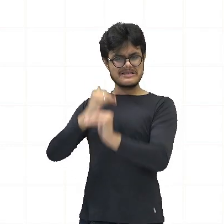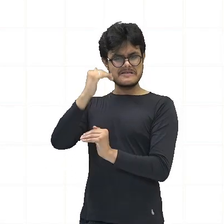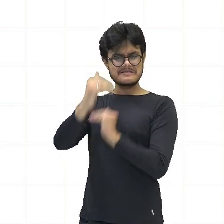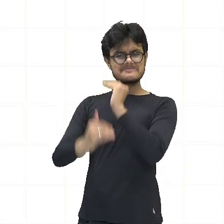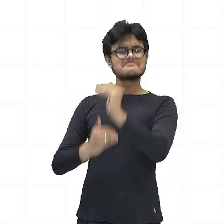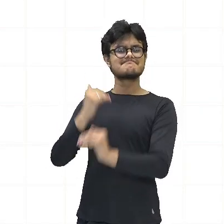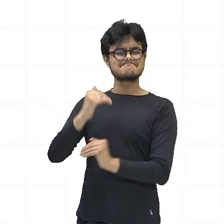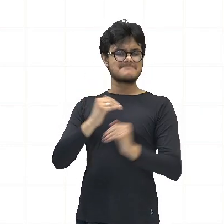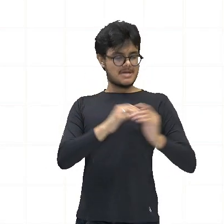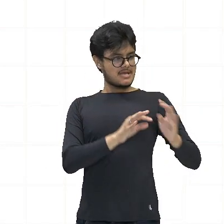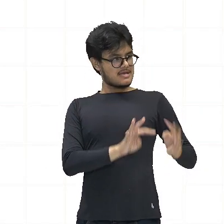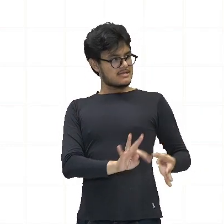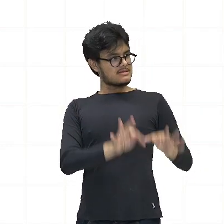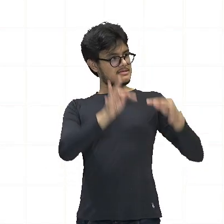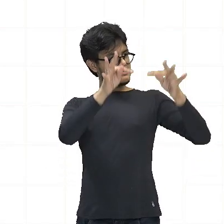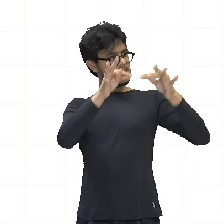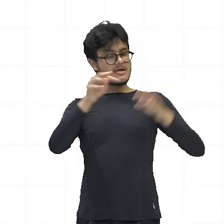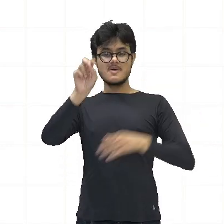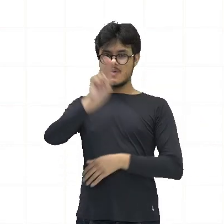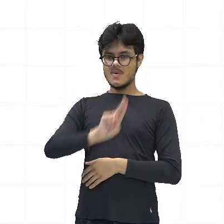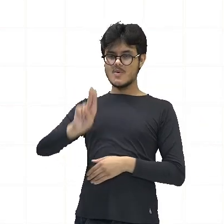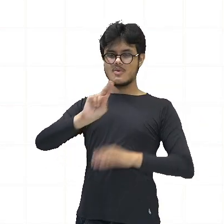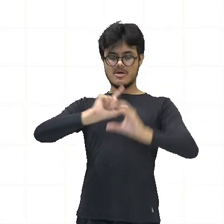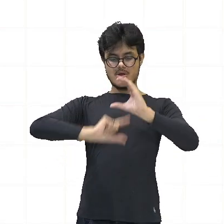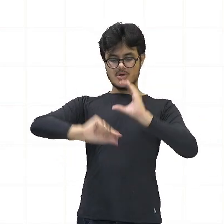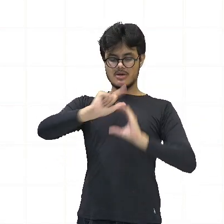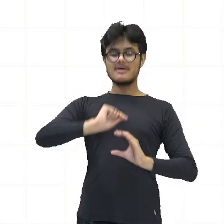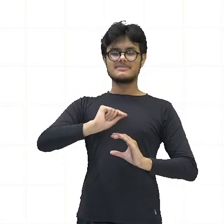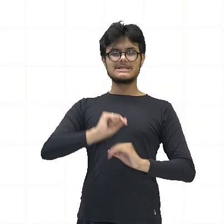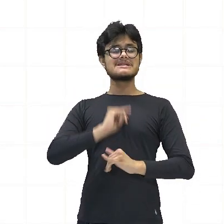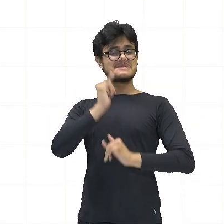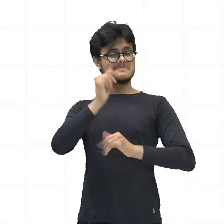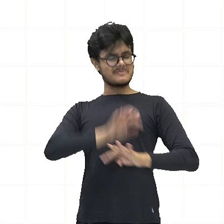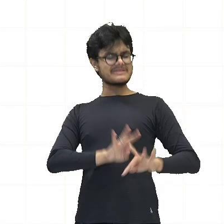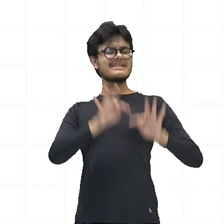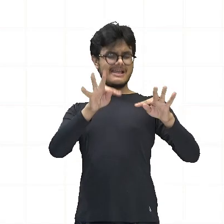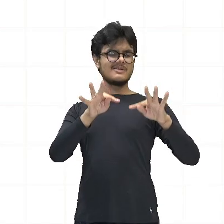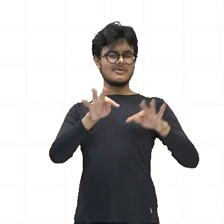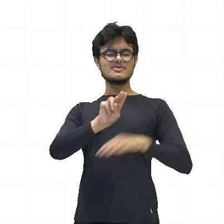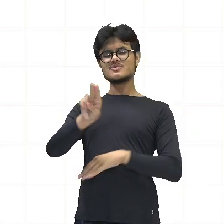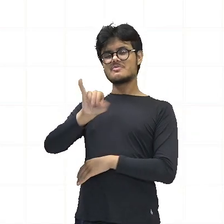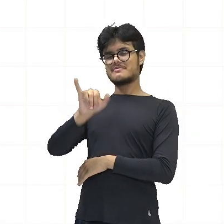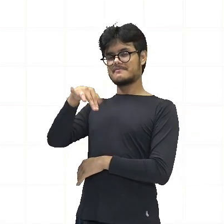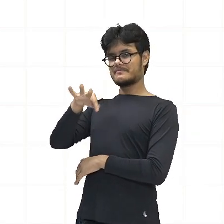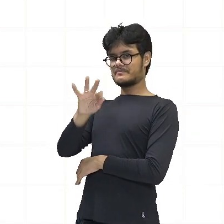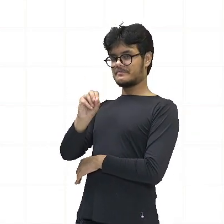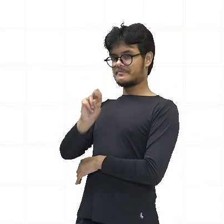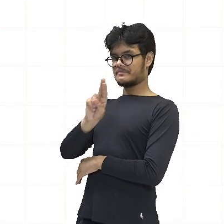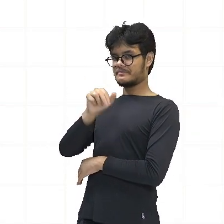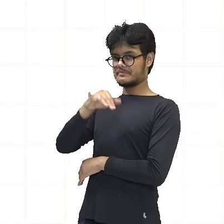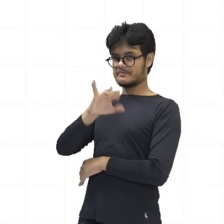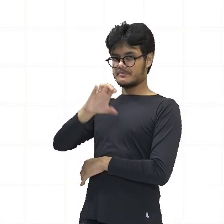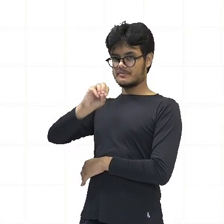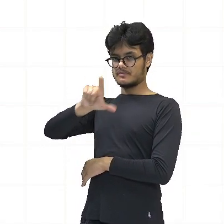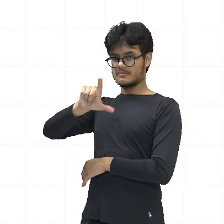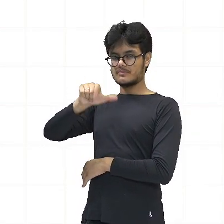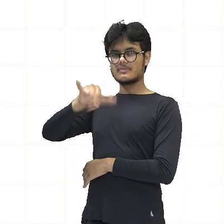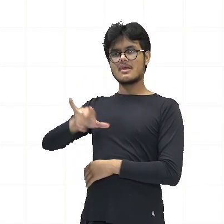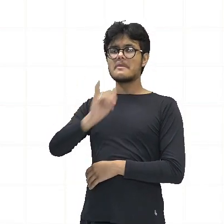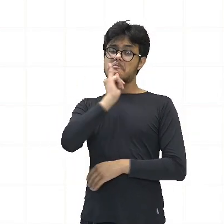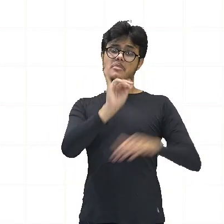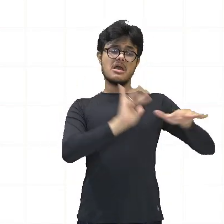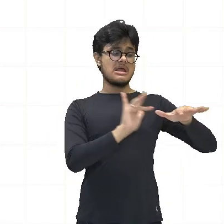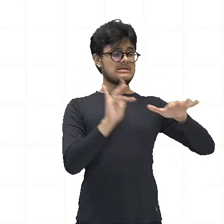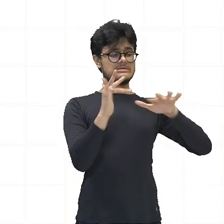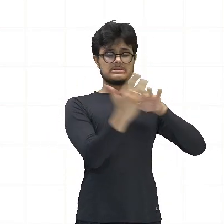né, envolvendo aí o capitalismo informacional, né? Principalmente nós temos aí as redes